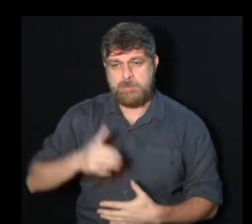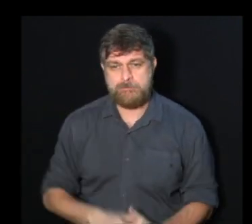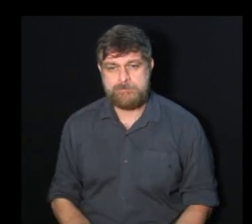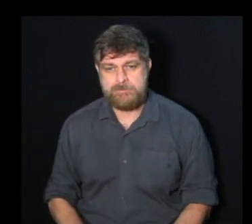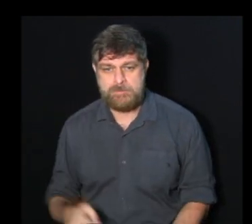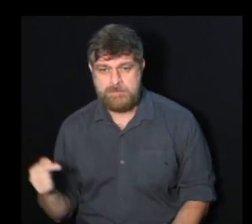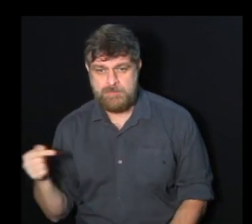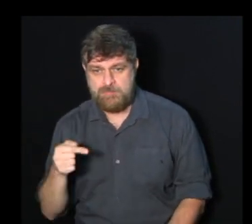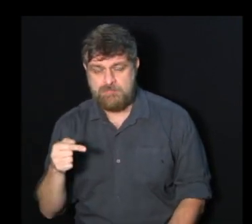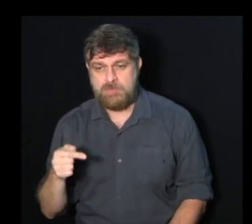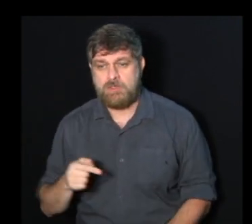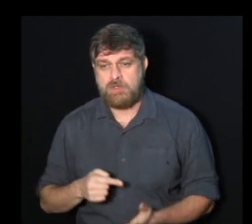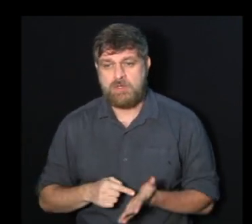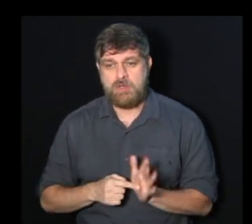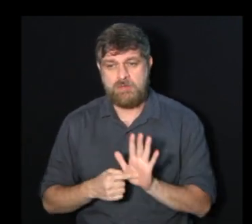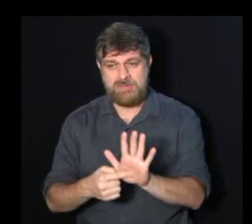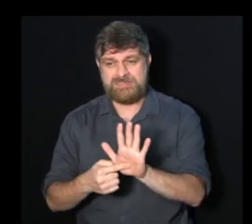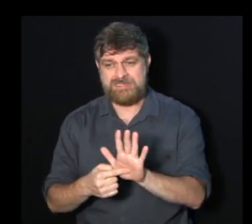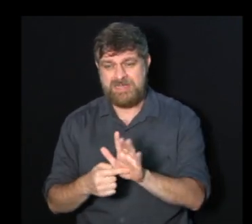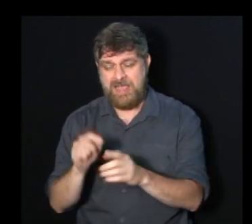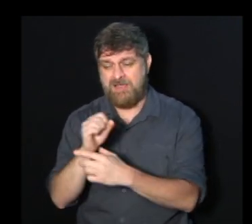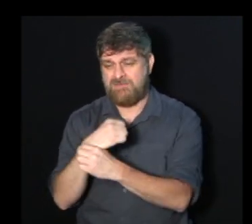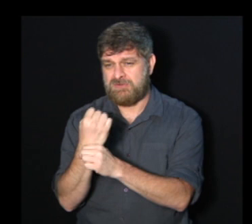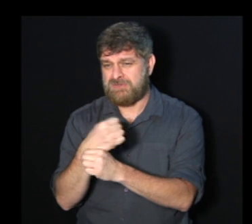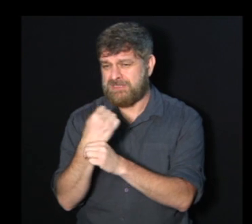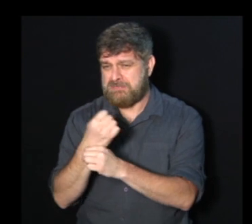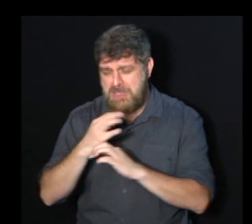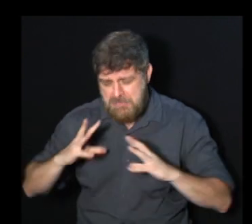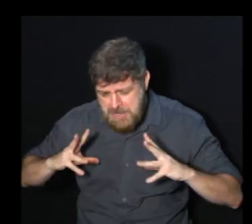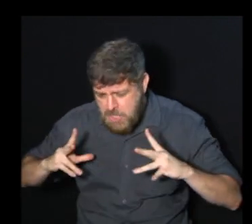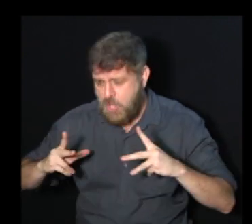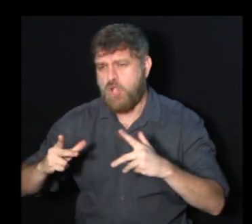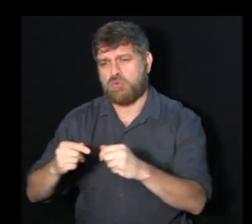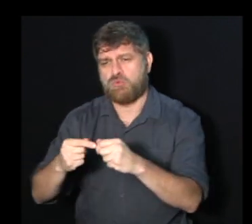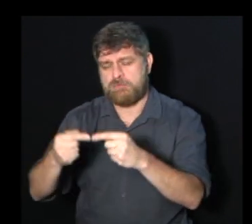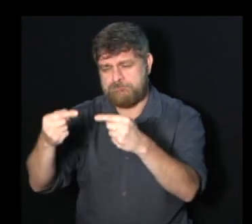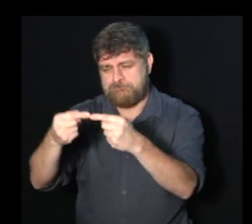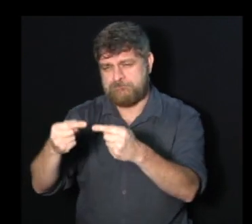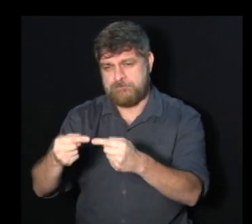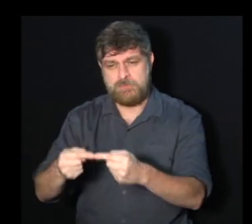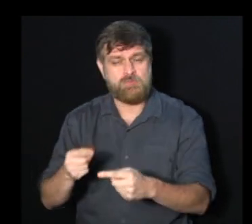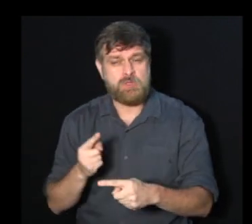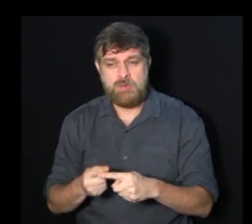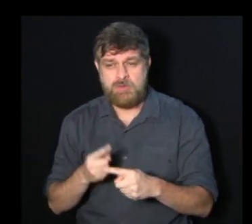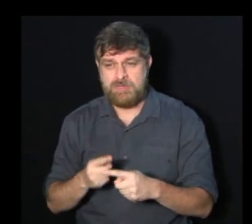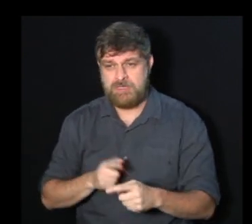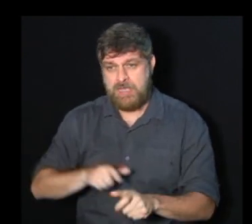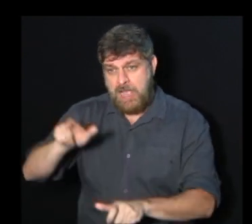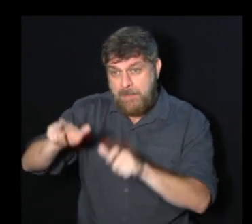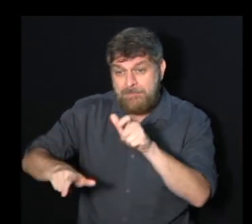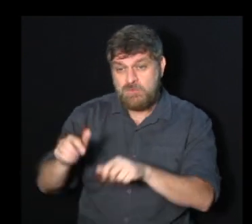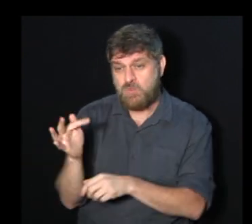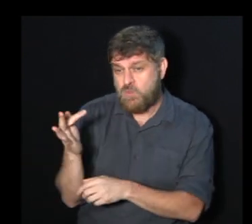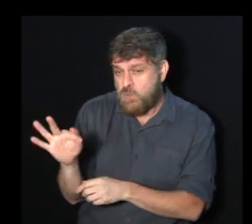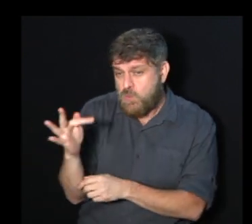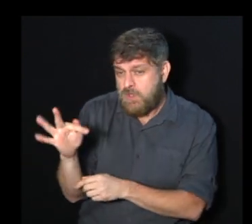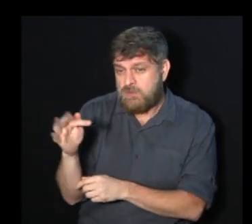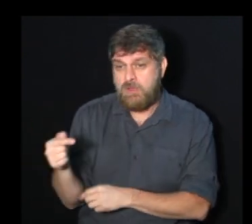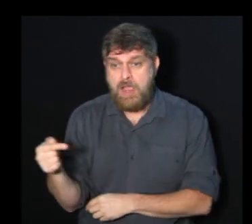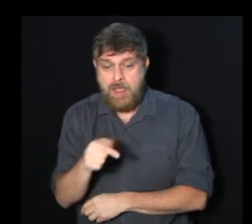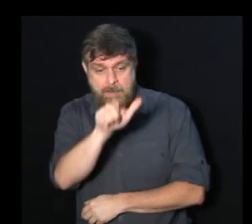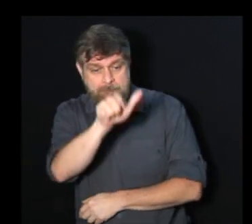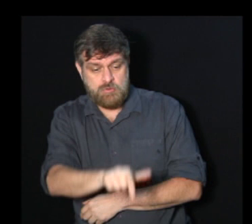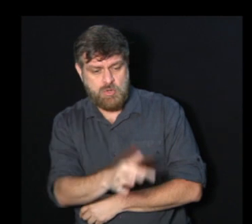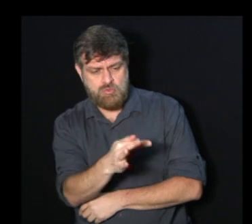Aqui eu coloquei fisioterapia para todos. Por que para todos, né? Porque para quem tem dor e para quem não tem